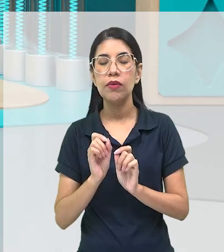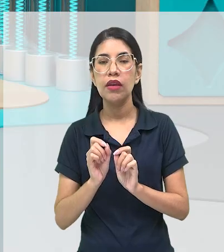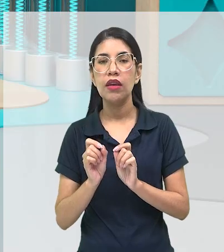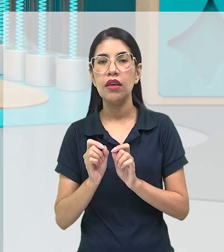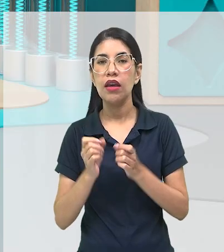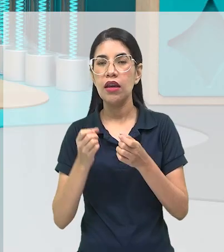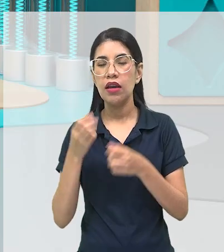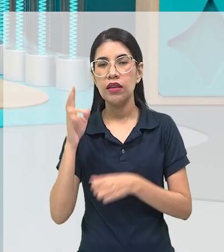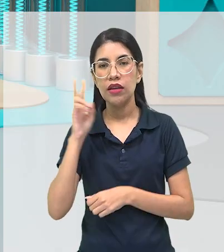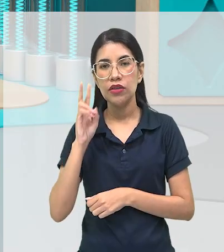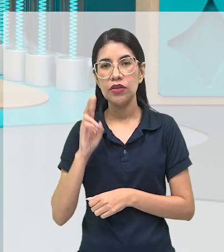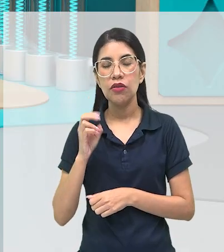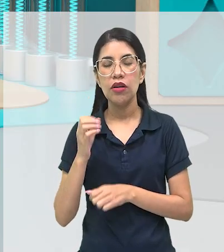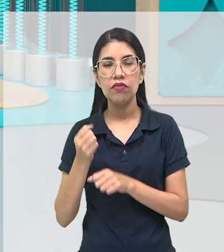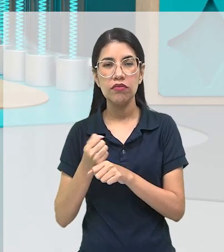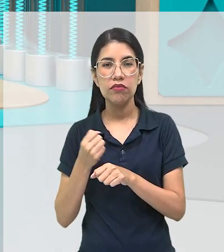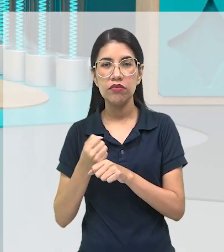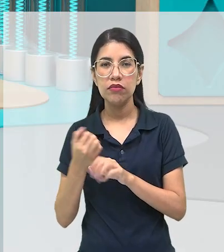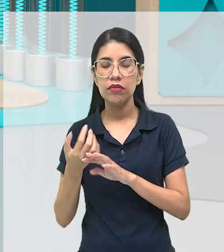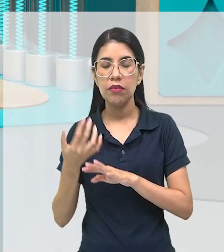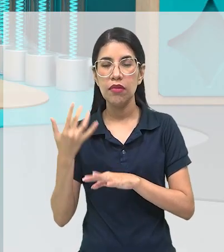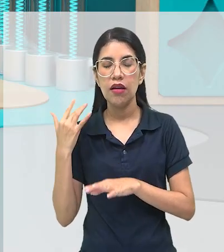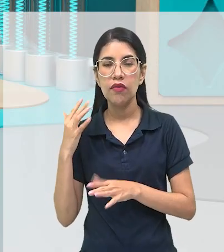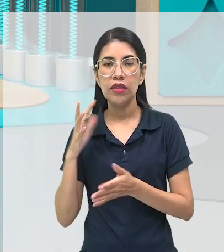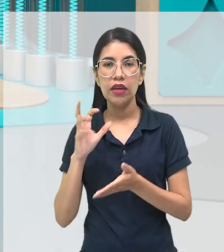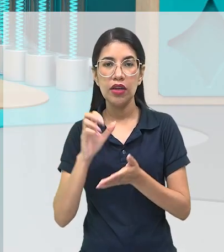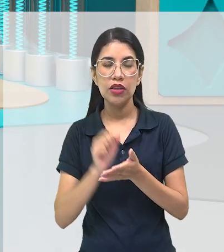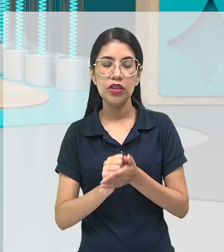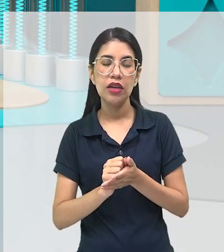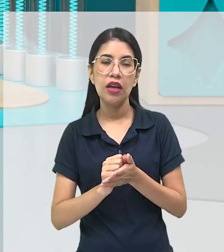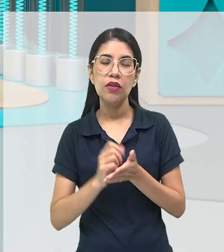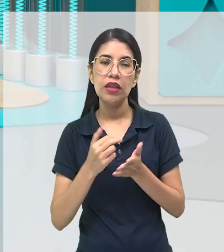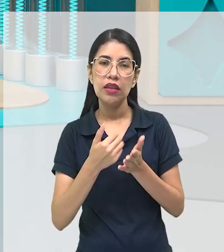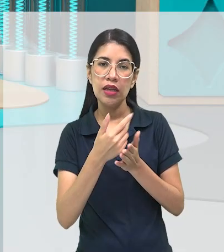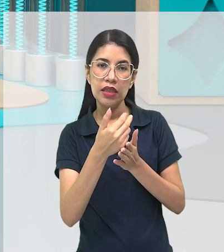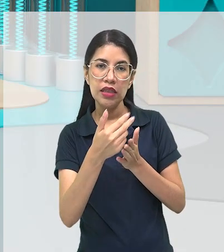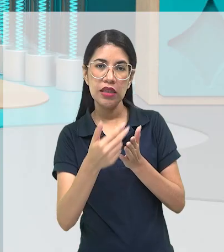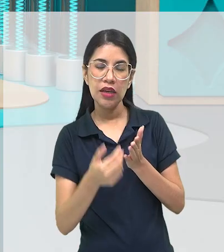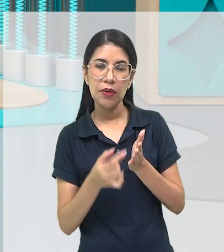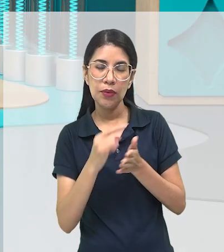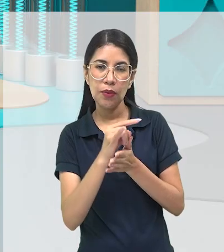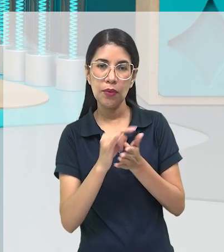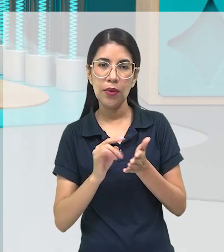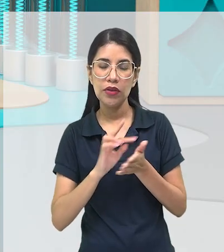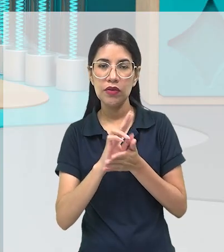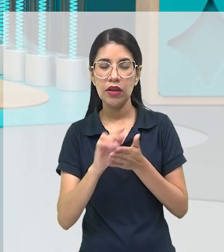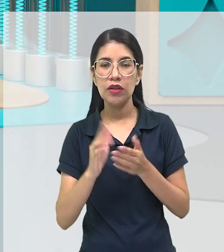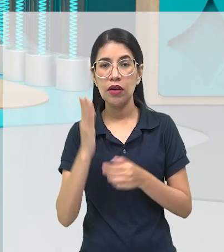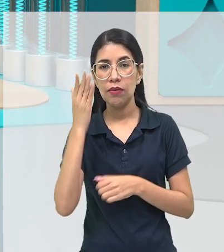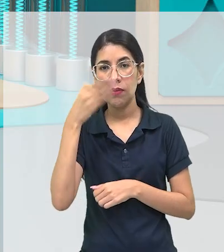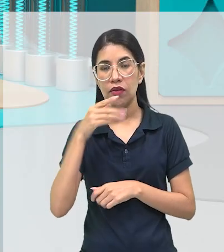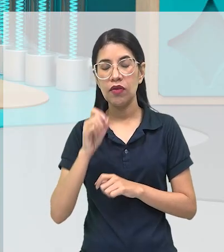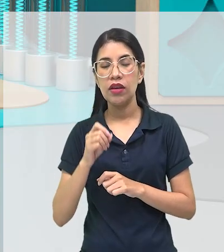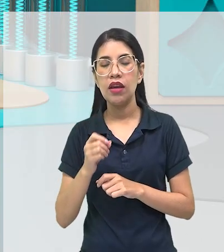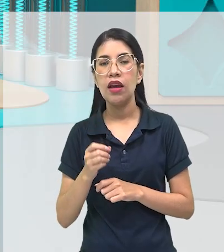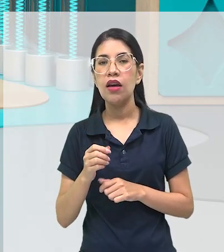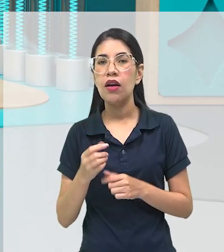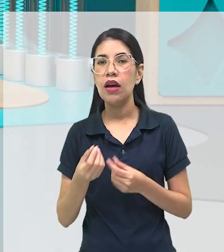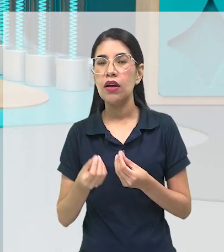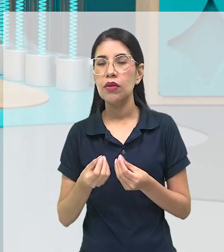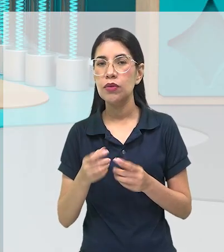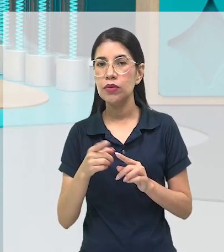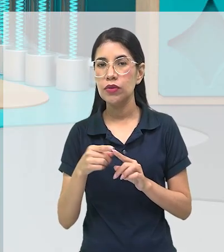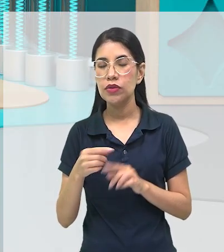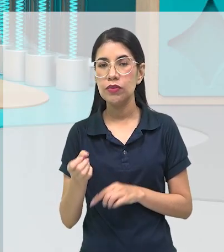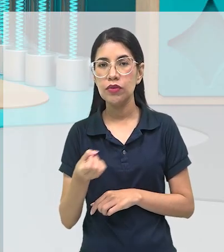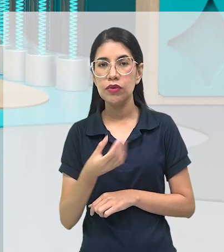tempo. Isso está registrado ali em antigas gravuras e documentos que comprovam a versão mais próxima do esporte, como a